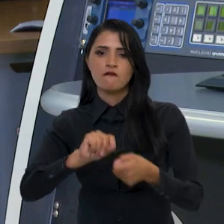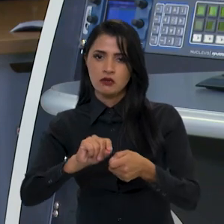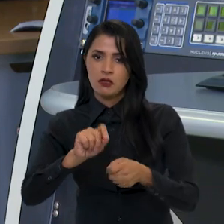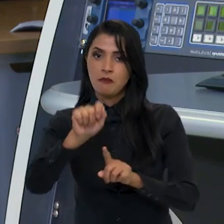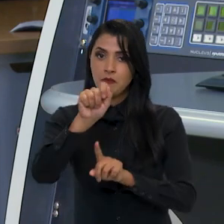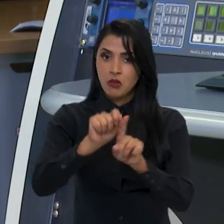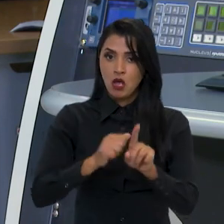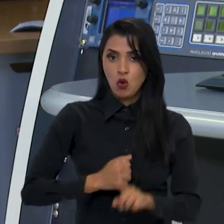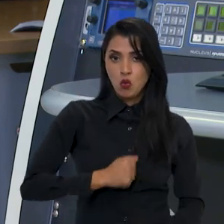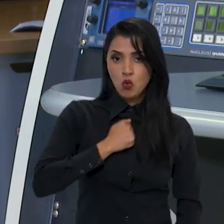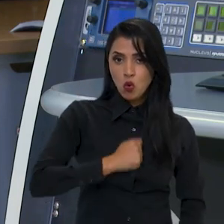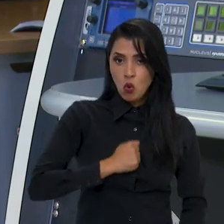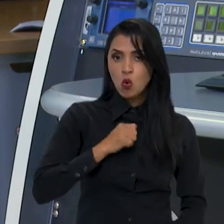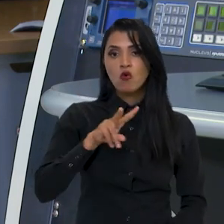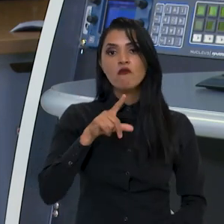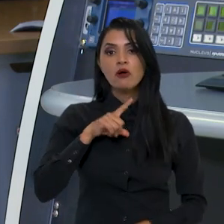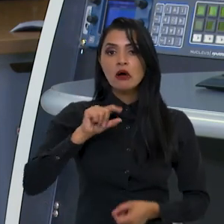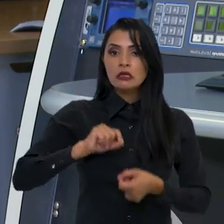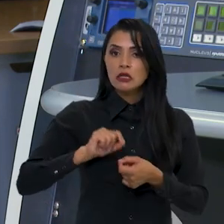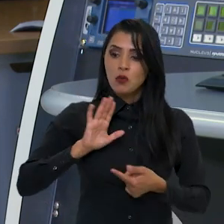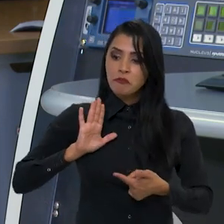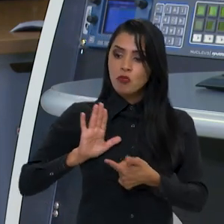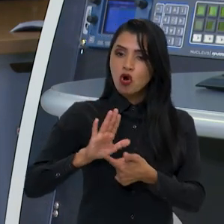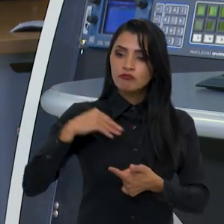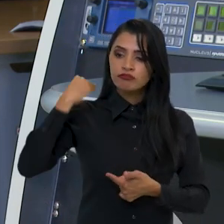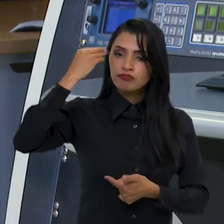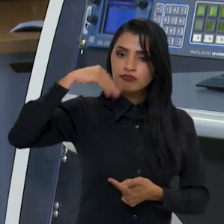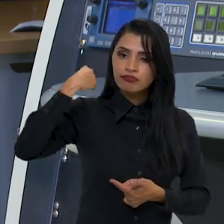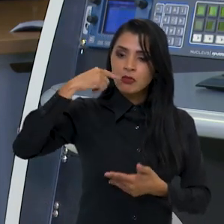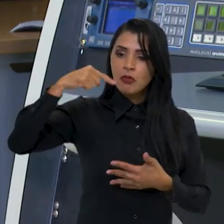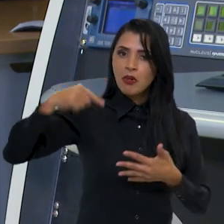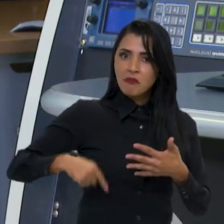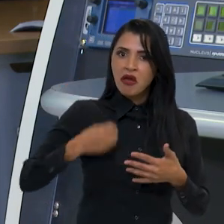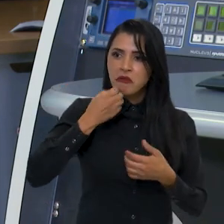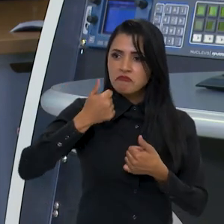fazer agora em agosto, onde a gente vai ter uma espécie de mostra de